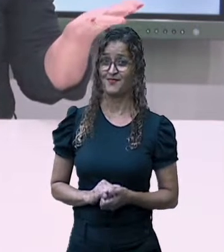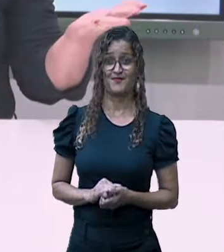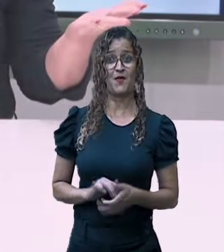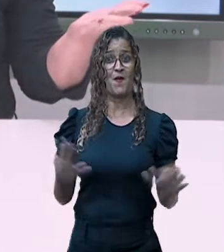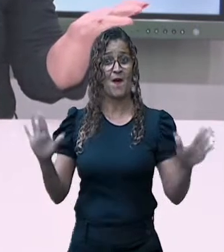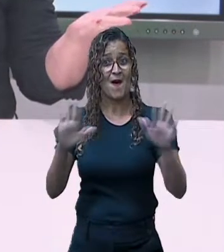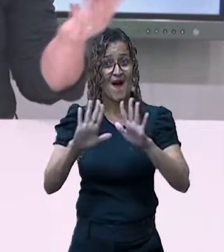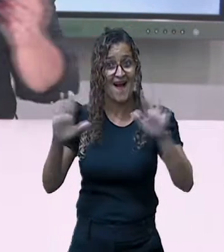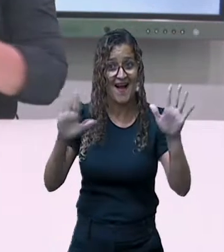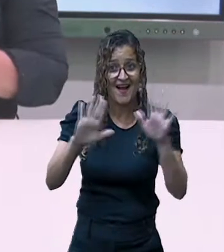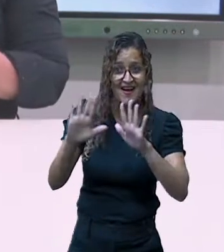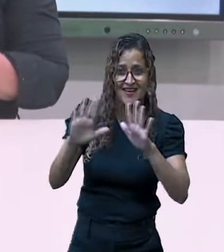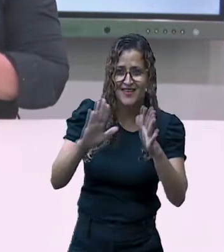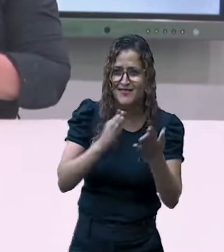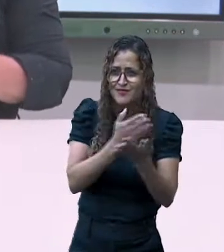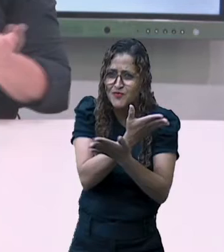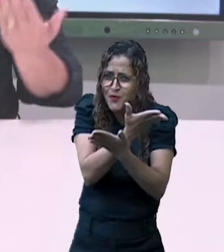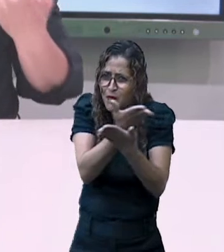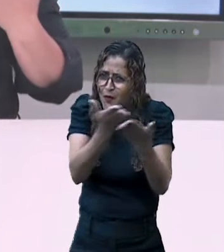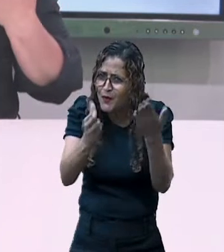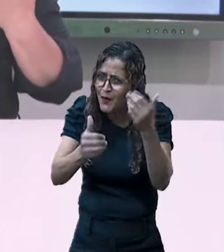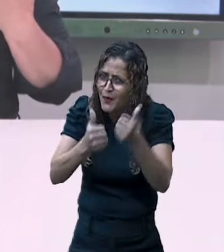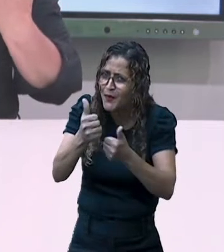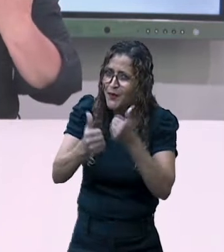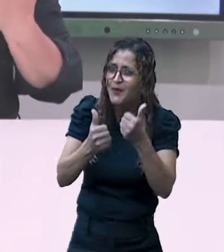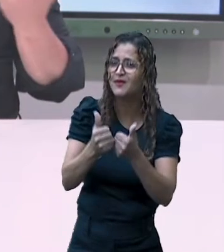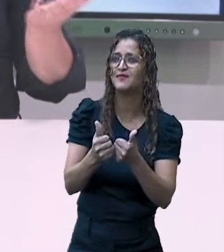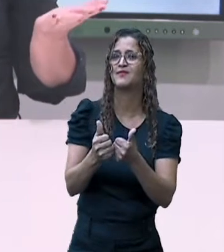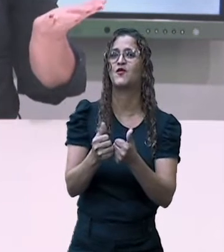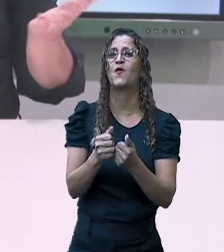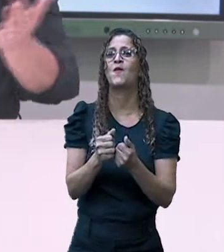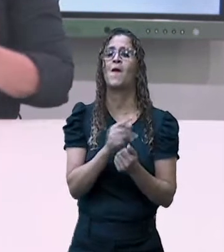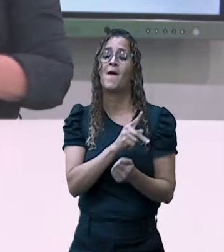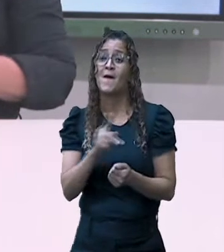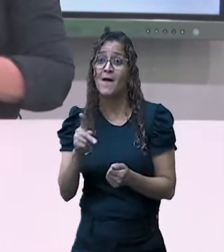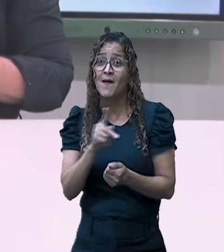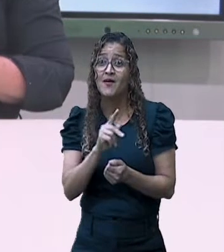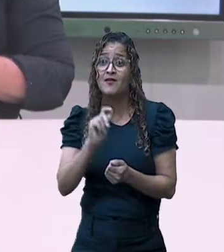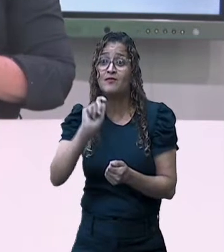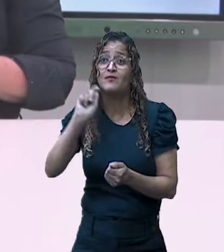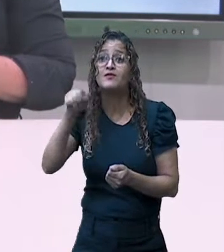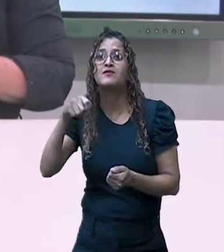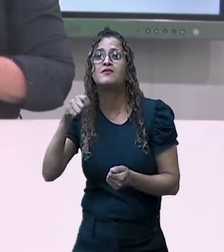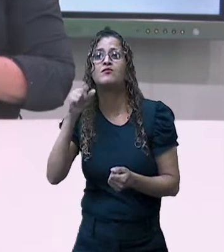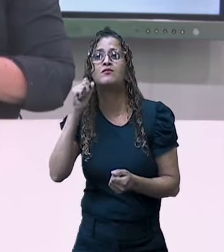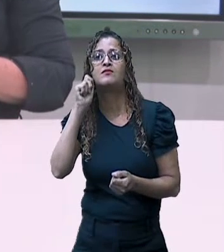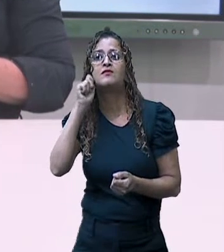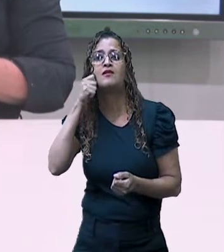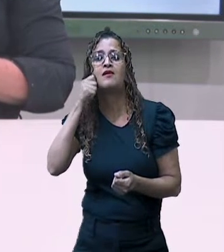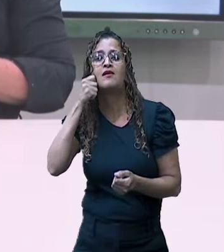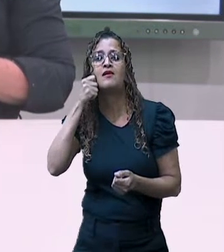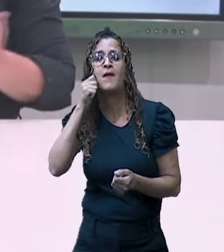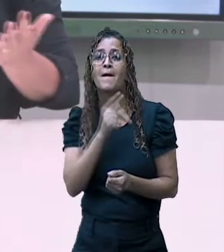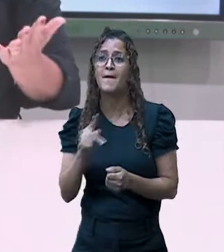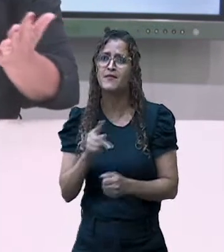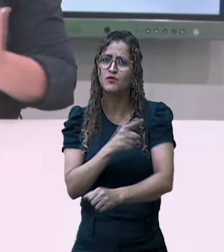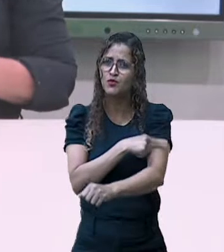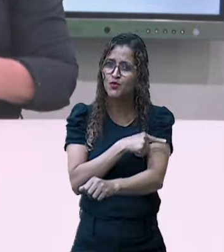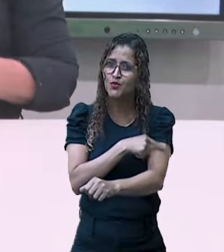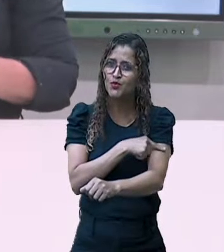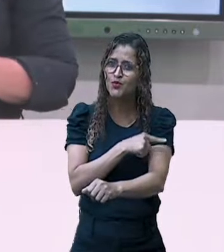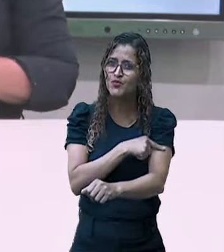Olá, pessoal, tudo bem com vocês? Meu nome é Solange, sou professora do primeiro ano do Ensino Fundamental da